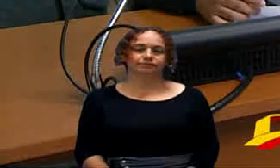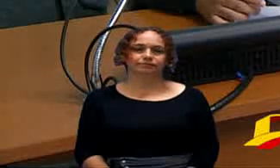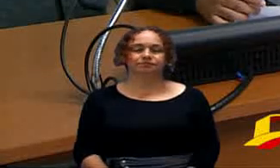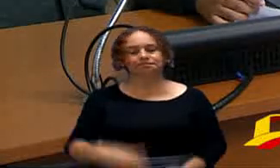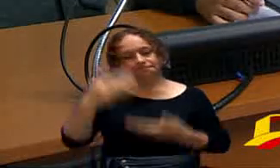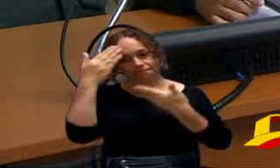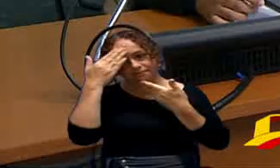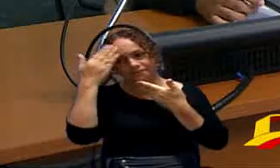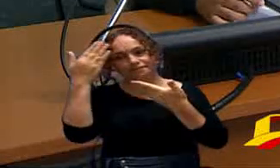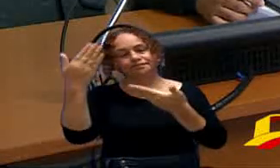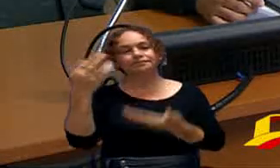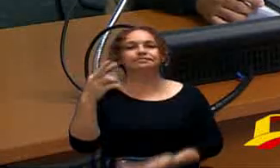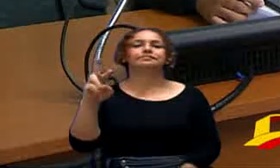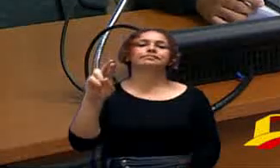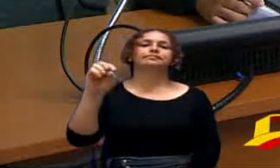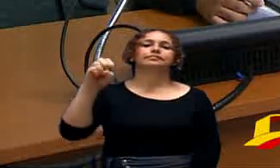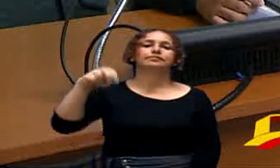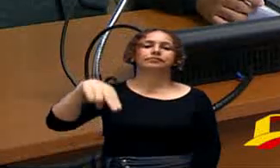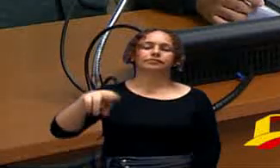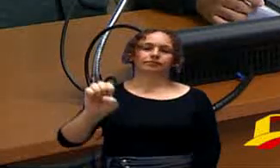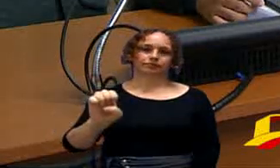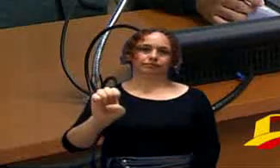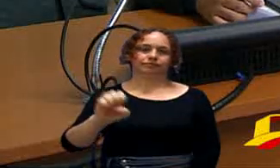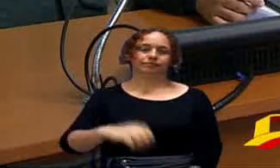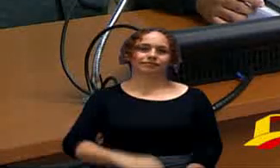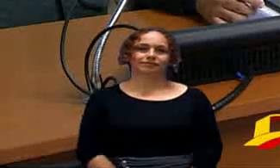Obrigado, seu Rony.